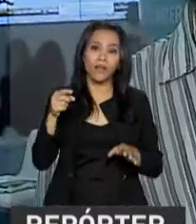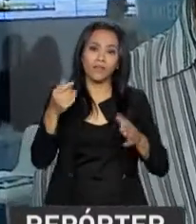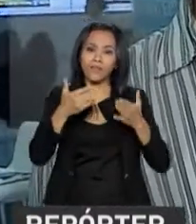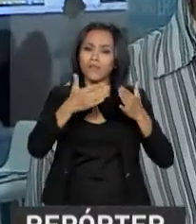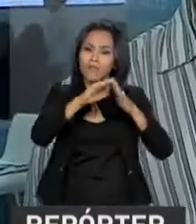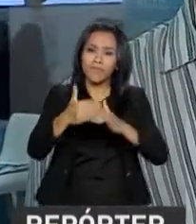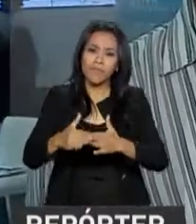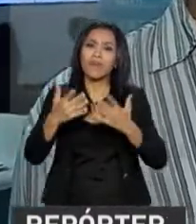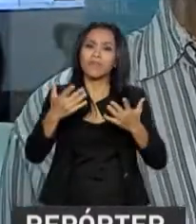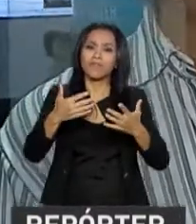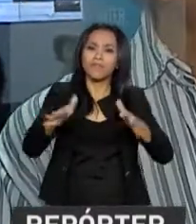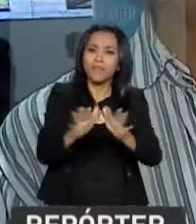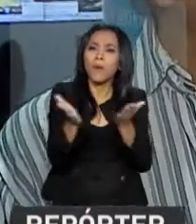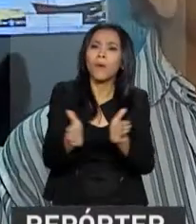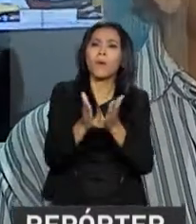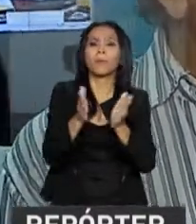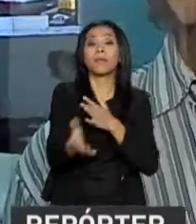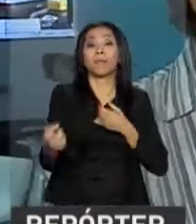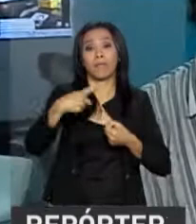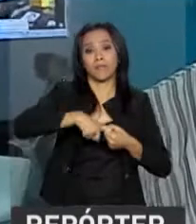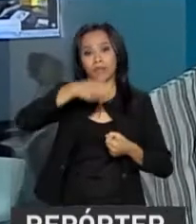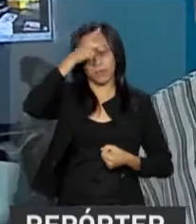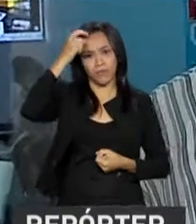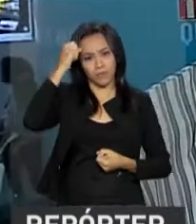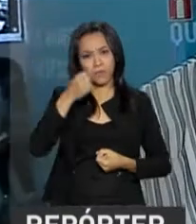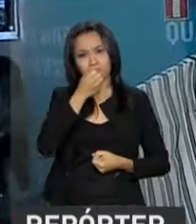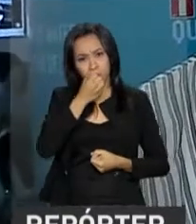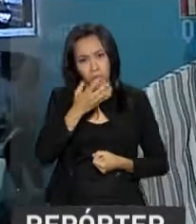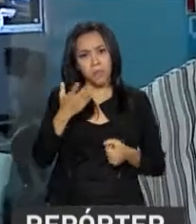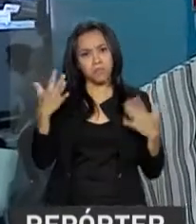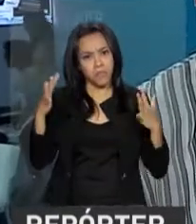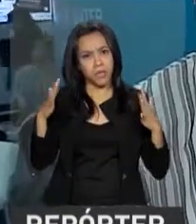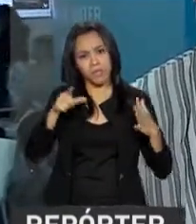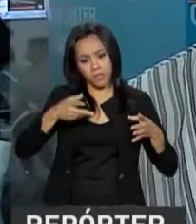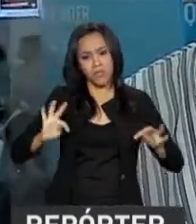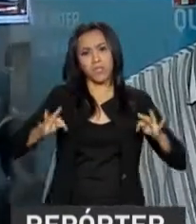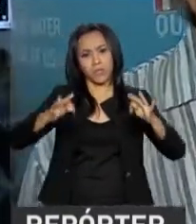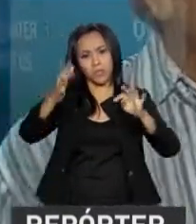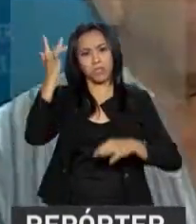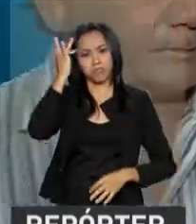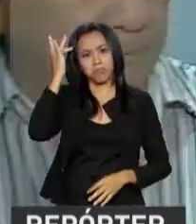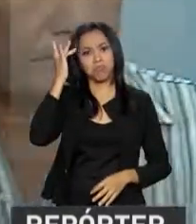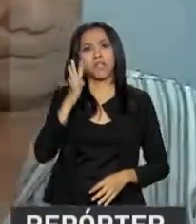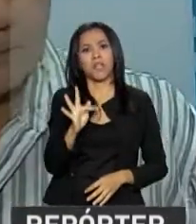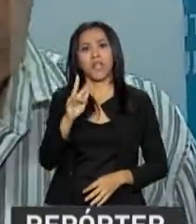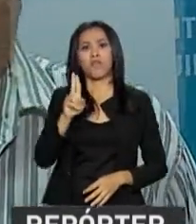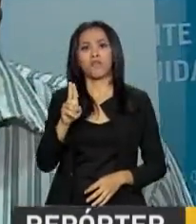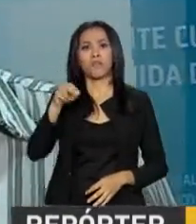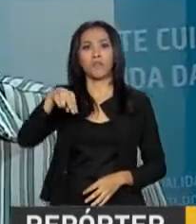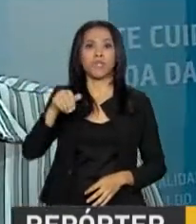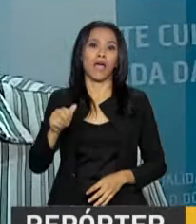prefeituras resta então muito obrigado pelas suas explicações parabéns aí pela tecnologia desenvolvida pela finasa e só lembrando mais